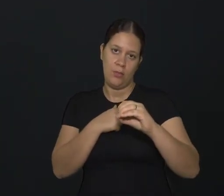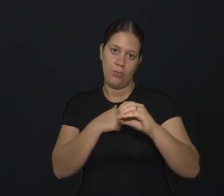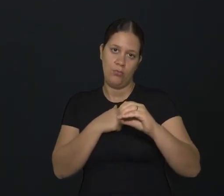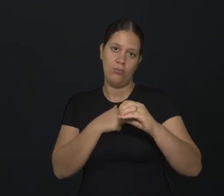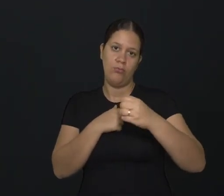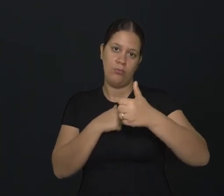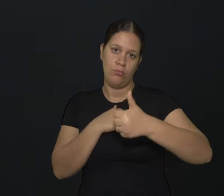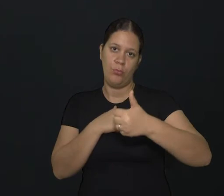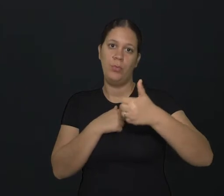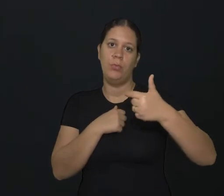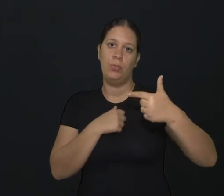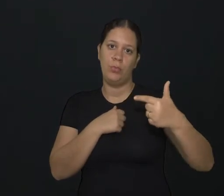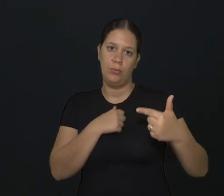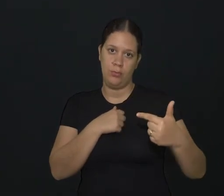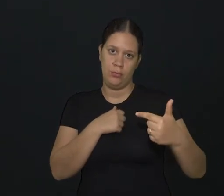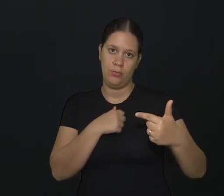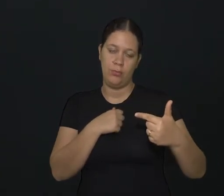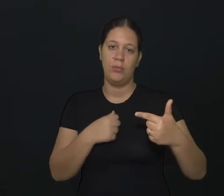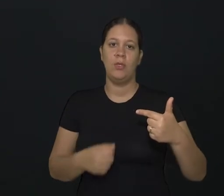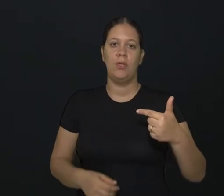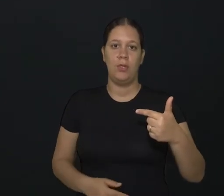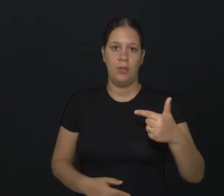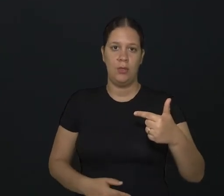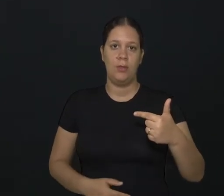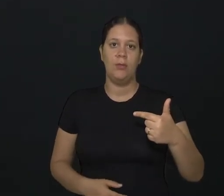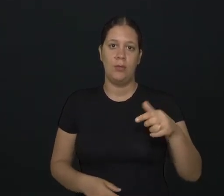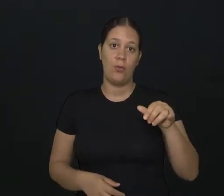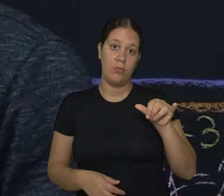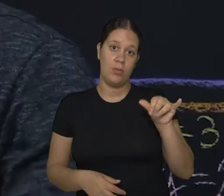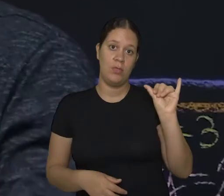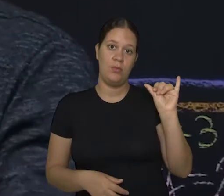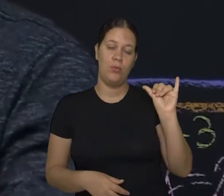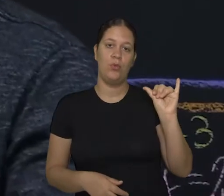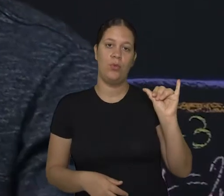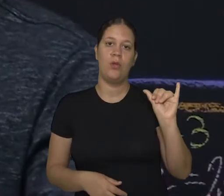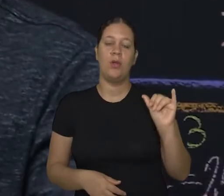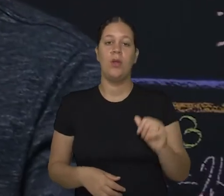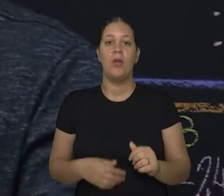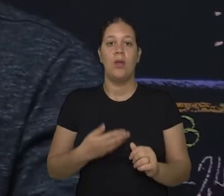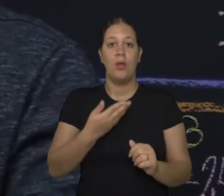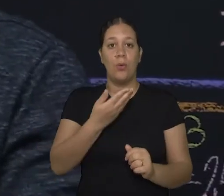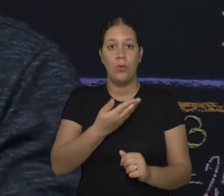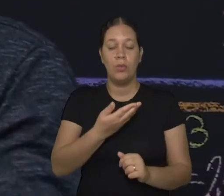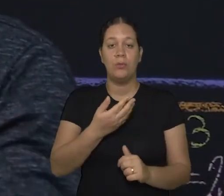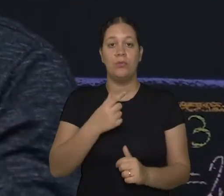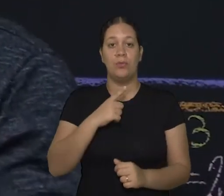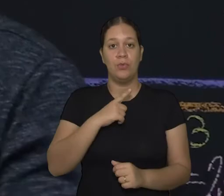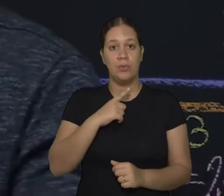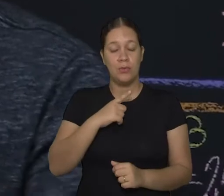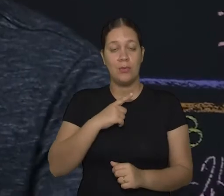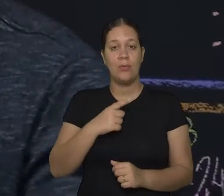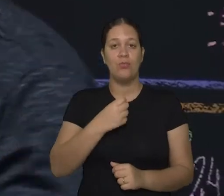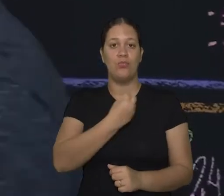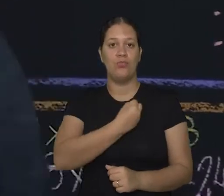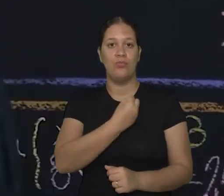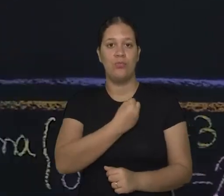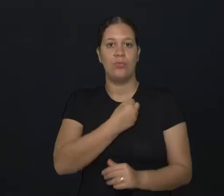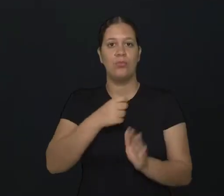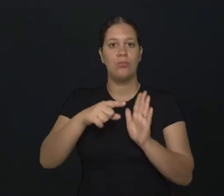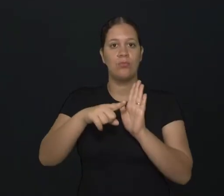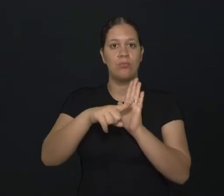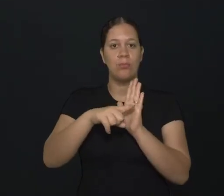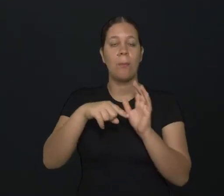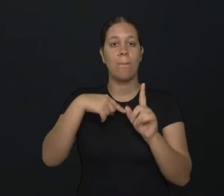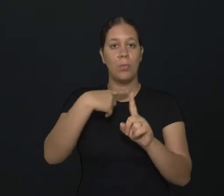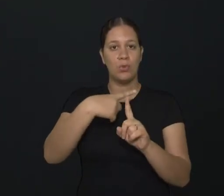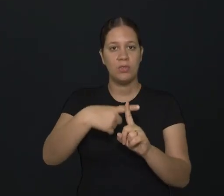1, 2, beleza, já parei aqui. E é uma casa para y. Então, como aqui nós temos o valor de 1 positivo para y, a